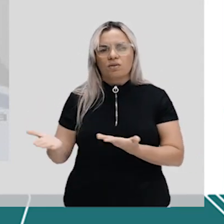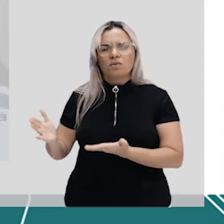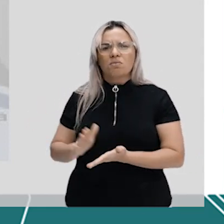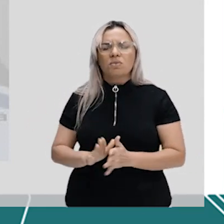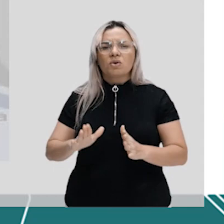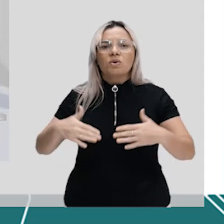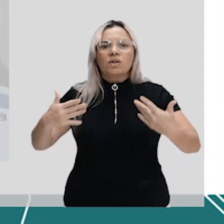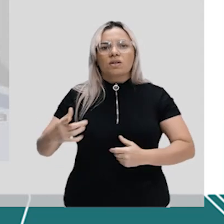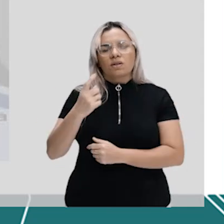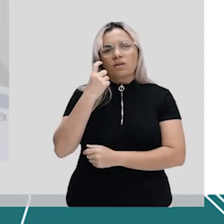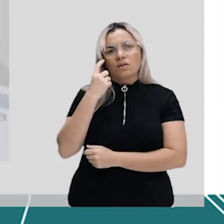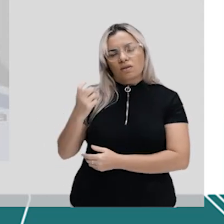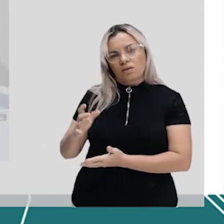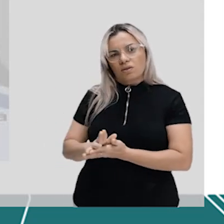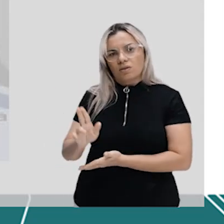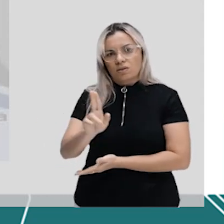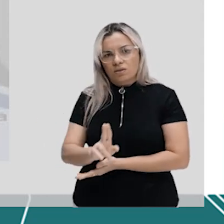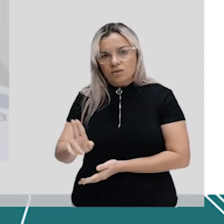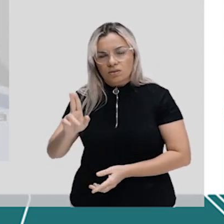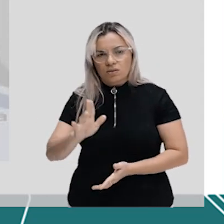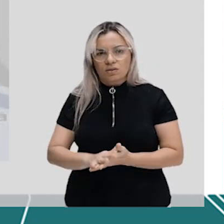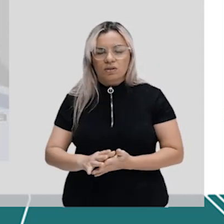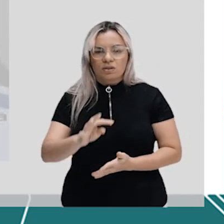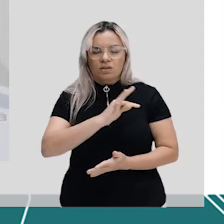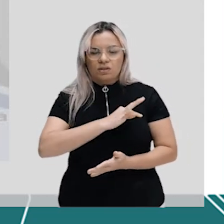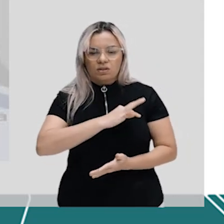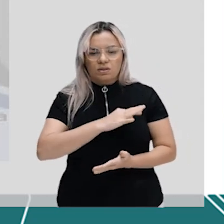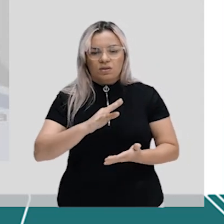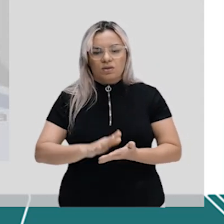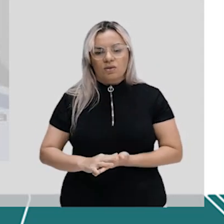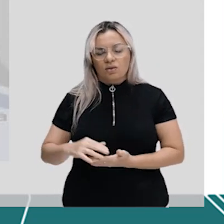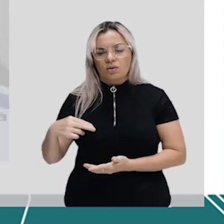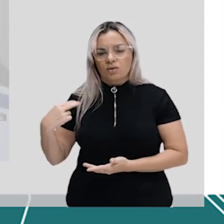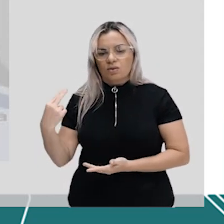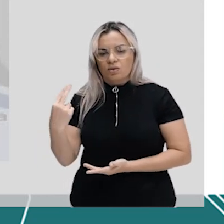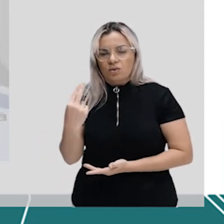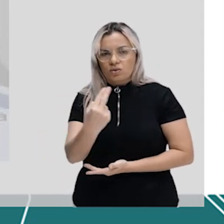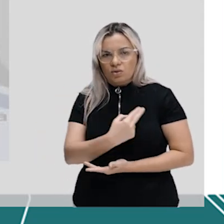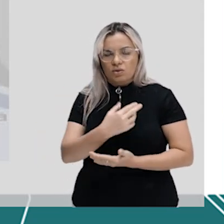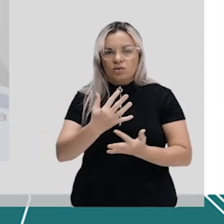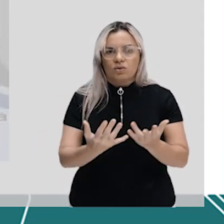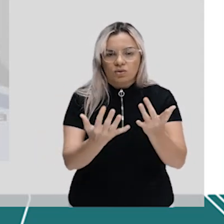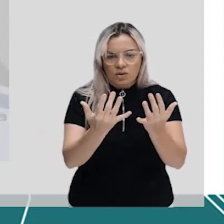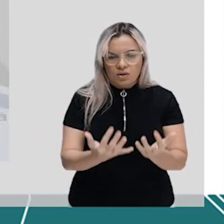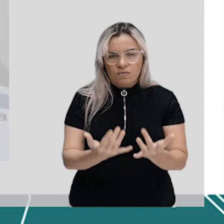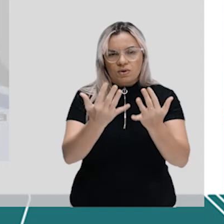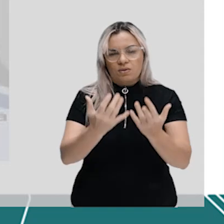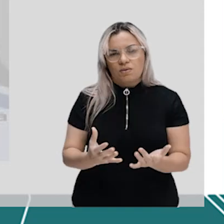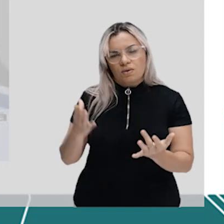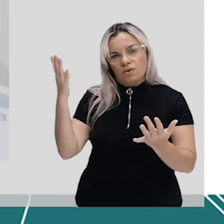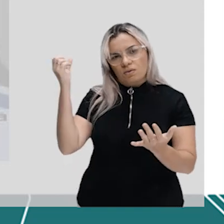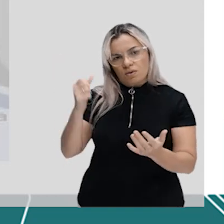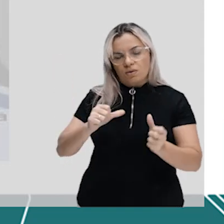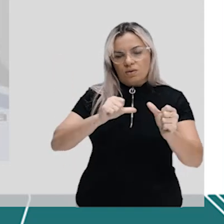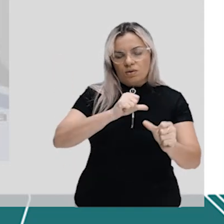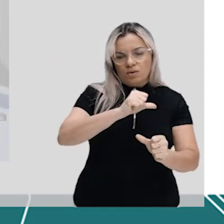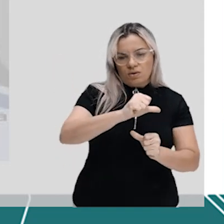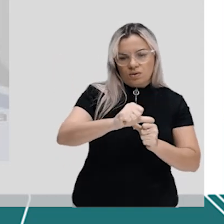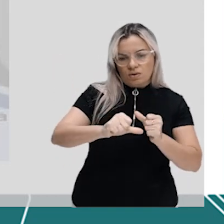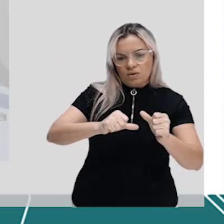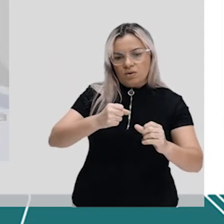nesse mecanismo? Bem, quando nós, por exemplo, fervemos leite, nós alteramos